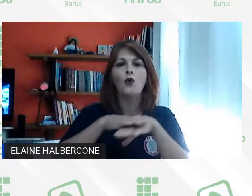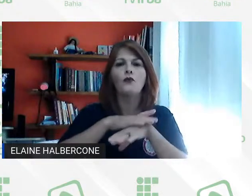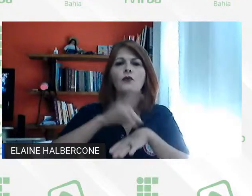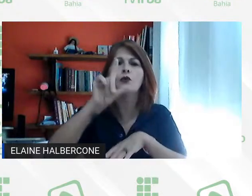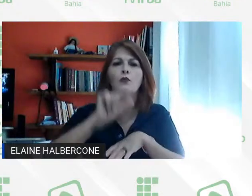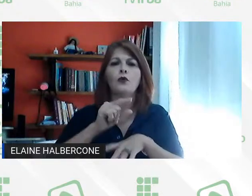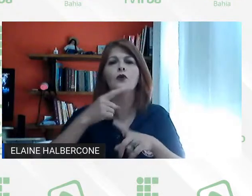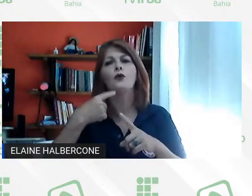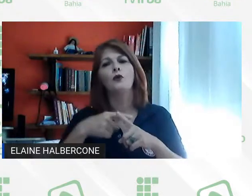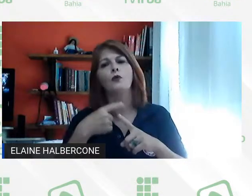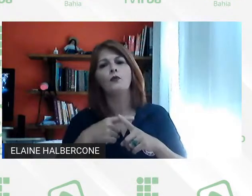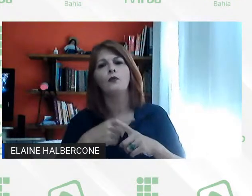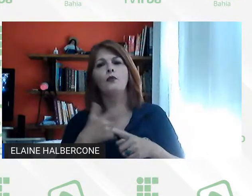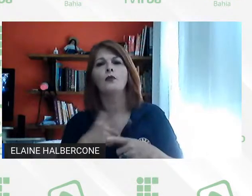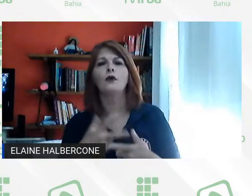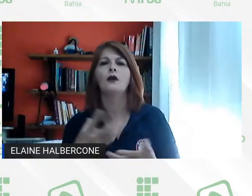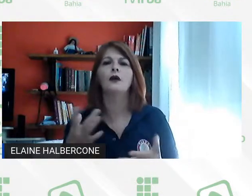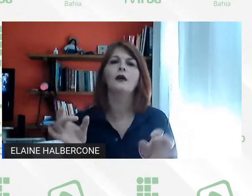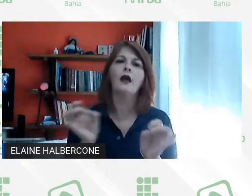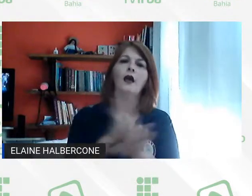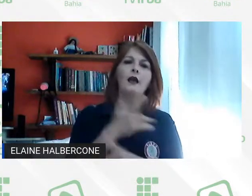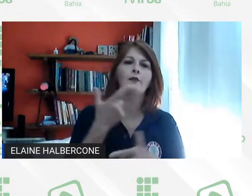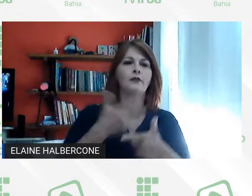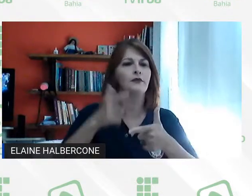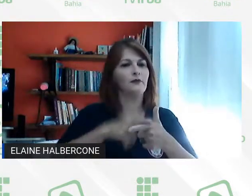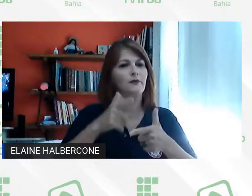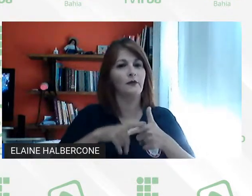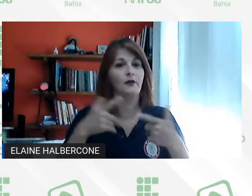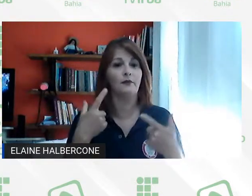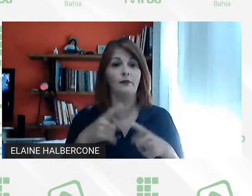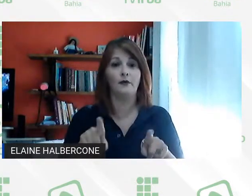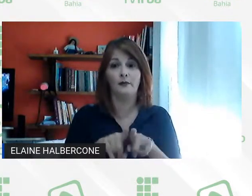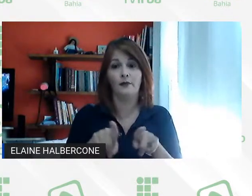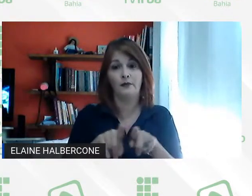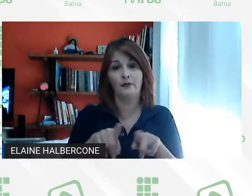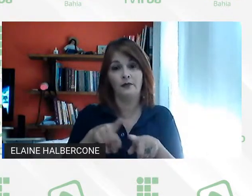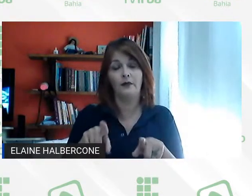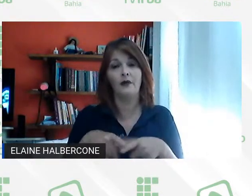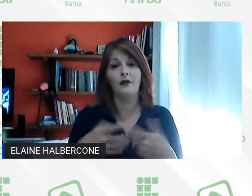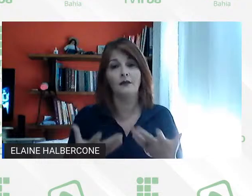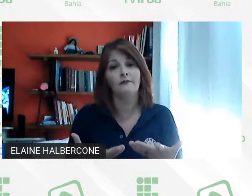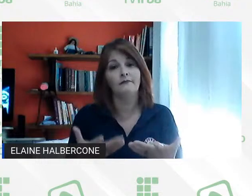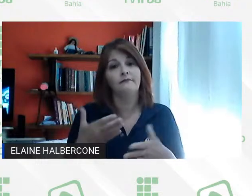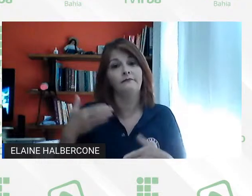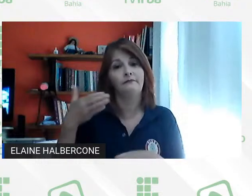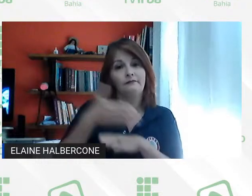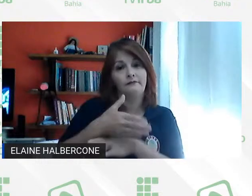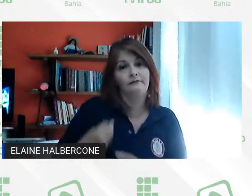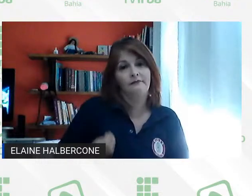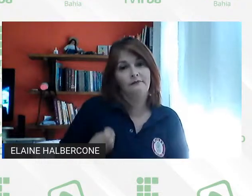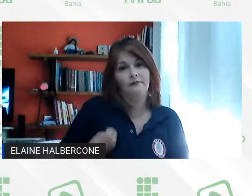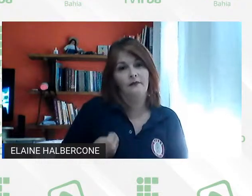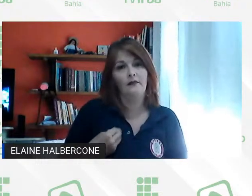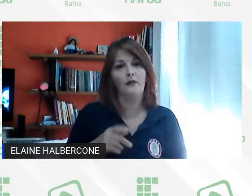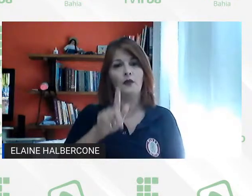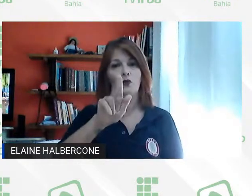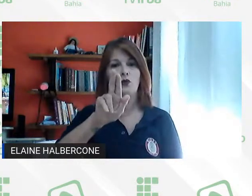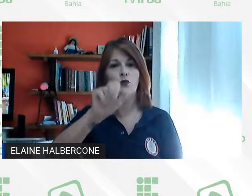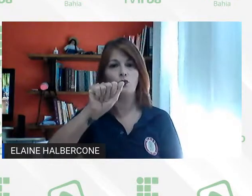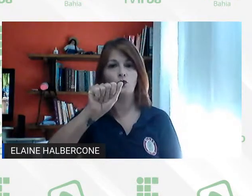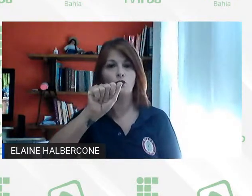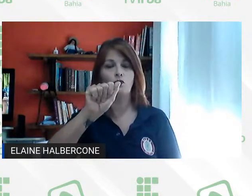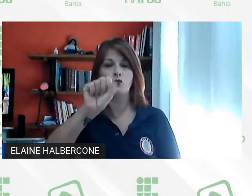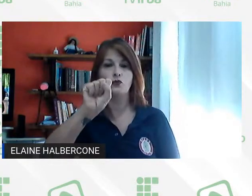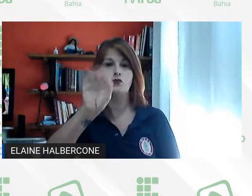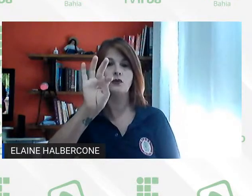mais, enquanto resolvemos esses problemas, estamos aqui, né, com a presença do Gustavo Gomes,